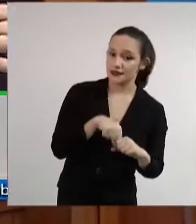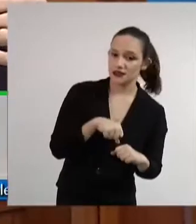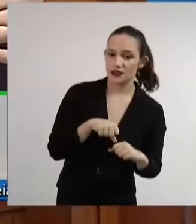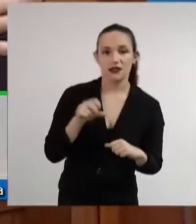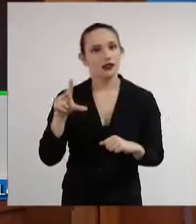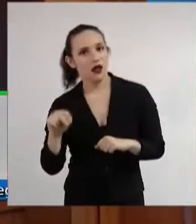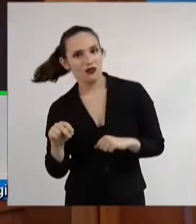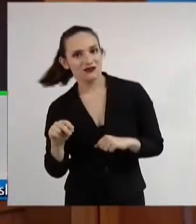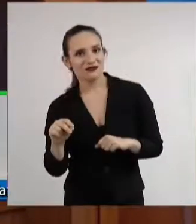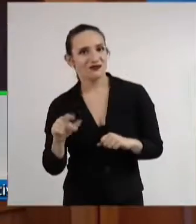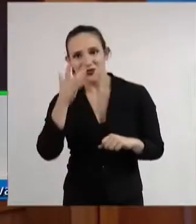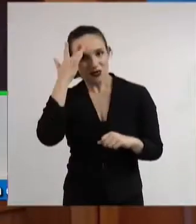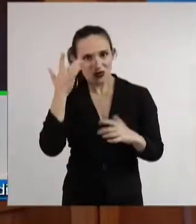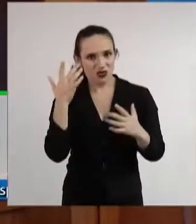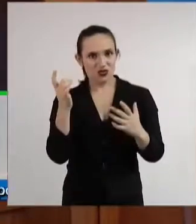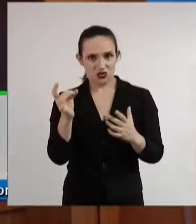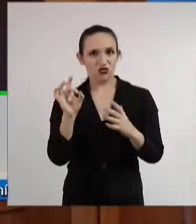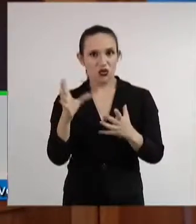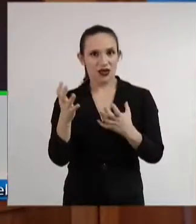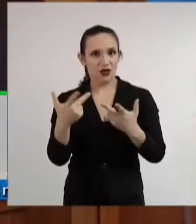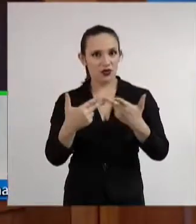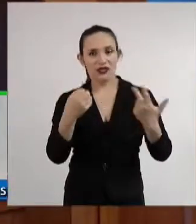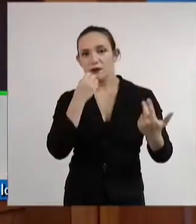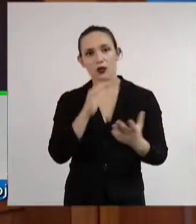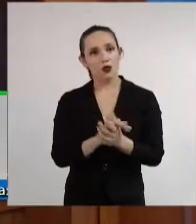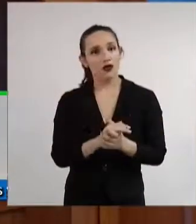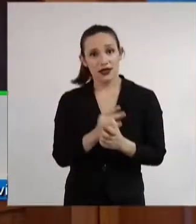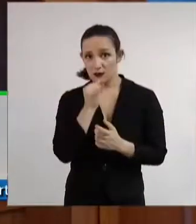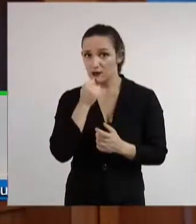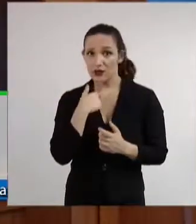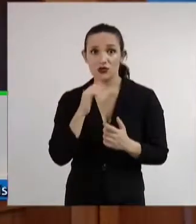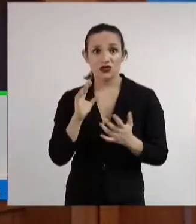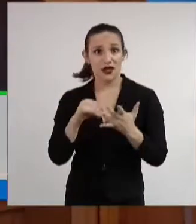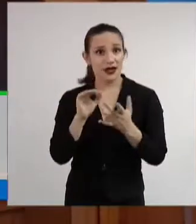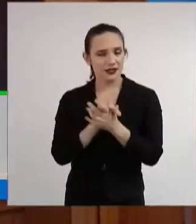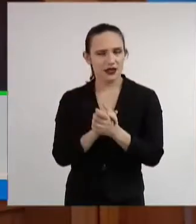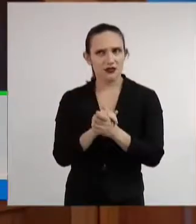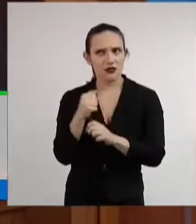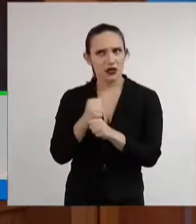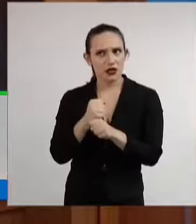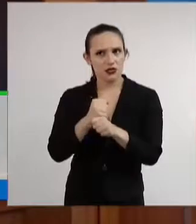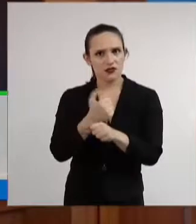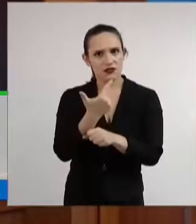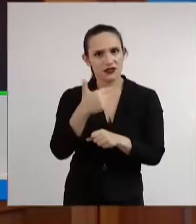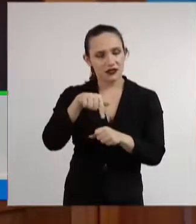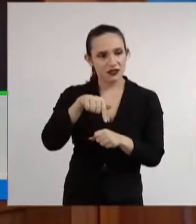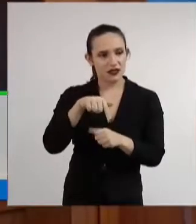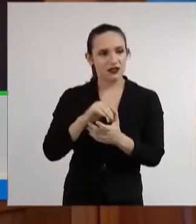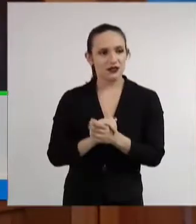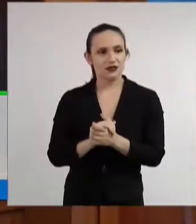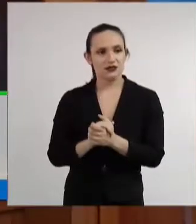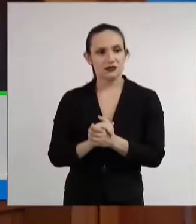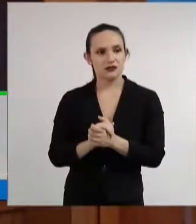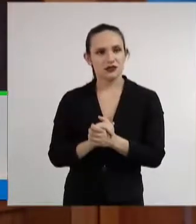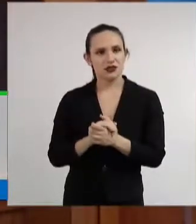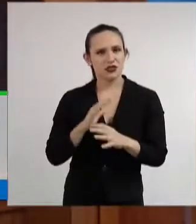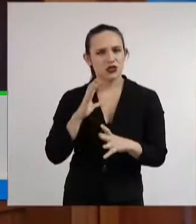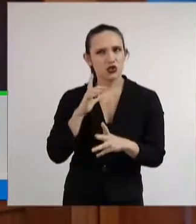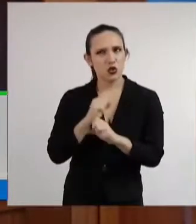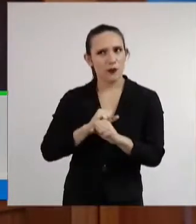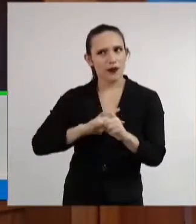isso. Eu, graças a Deus, estou casado, completo agora 27 anos, mais 5 de namoro, 32